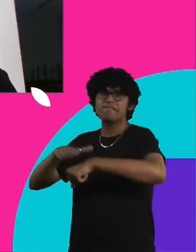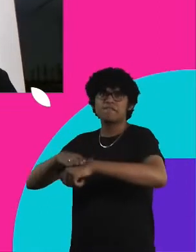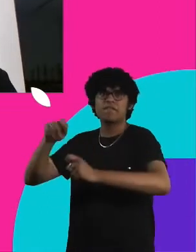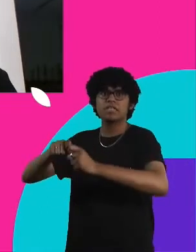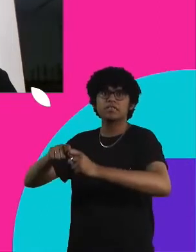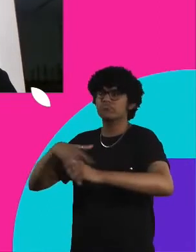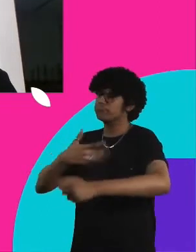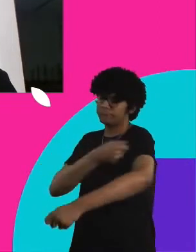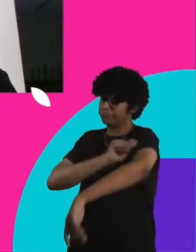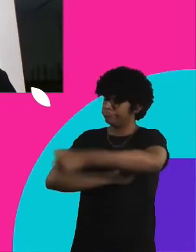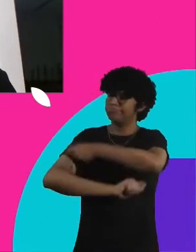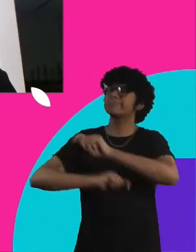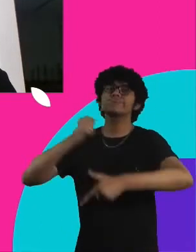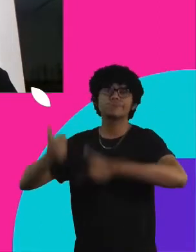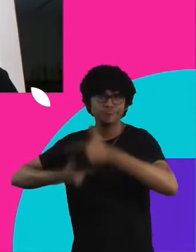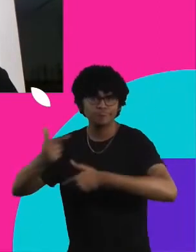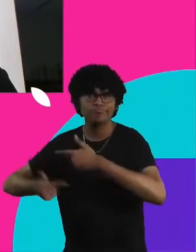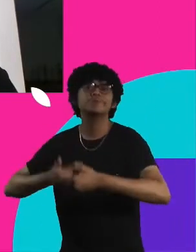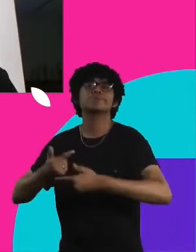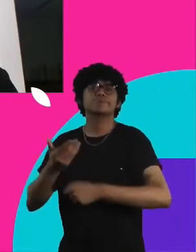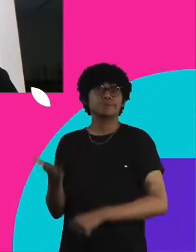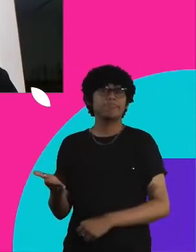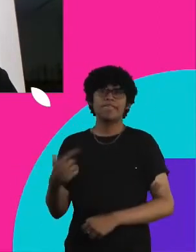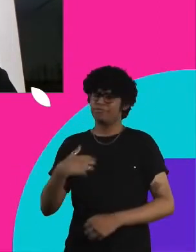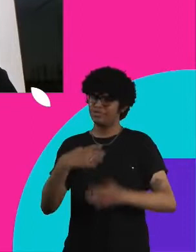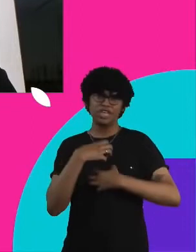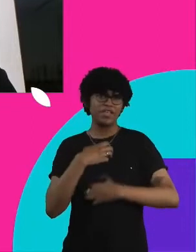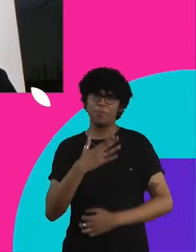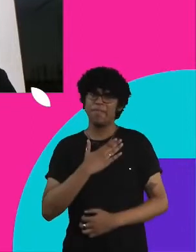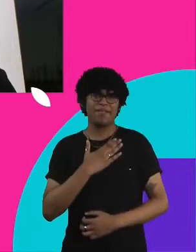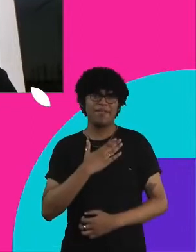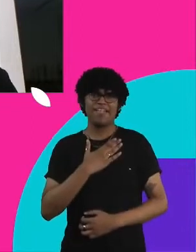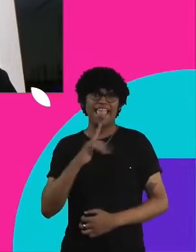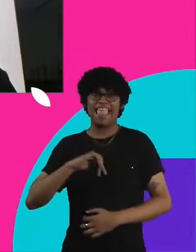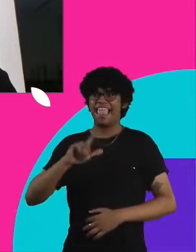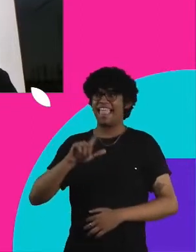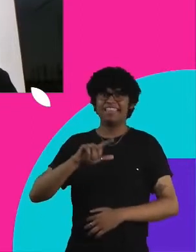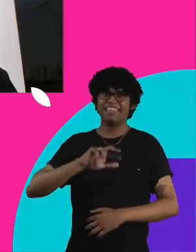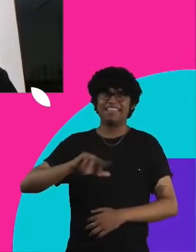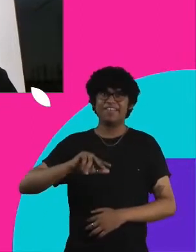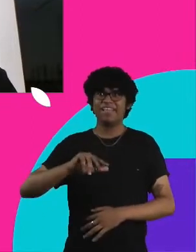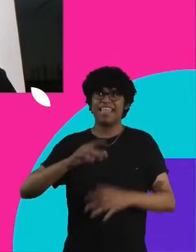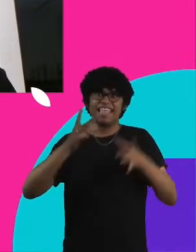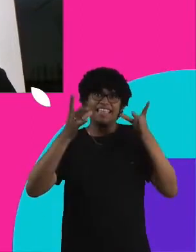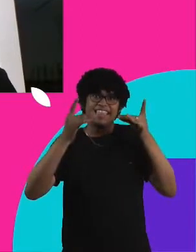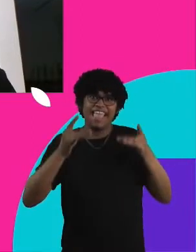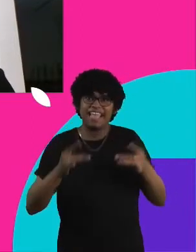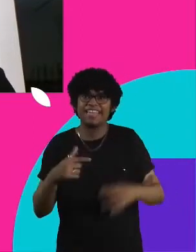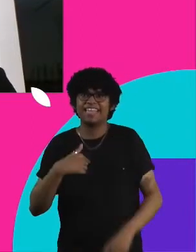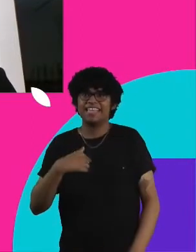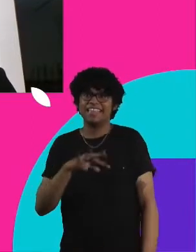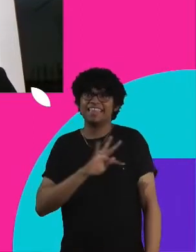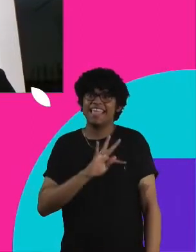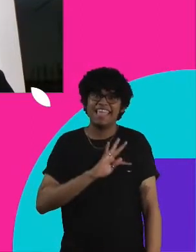na massa, sabe? Eu não sou muito técnica e não sou PhD, enfim, assim, em